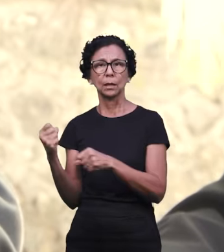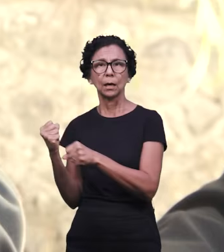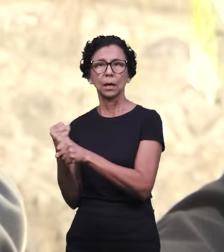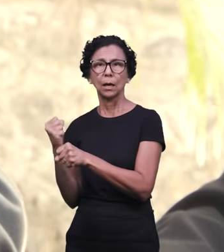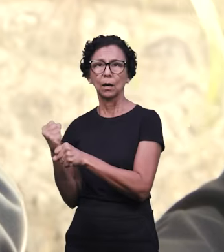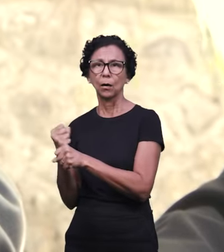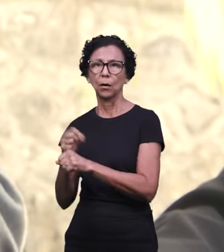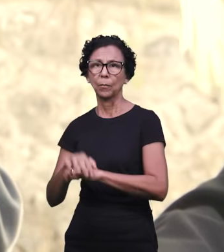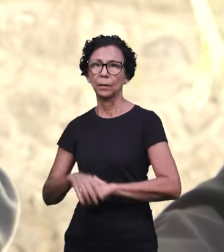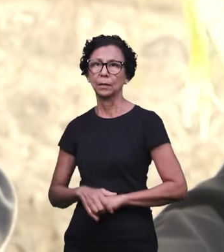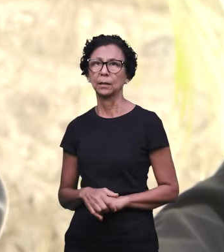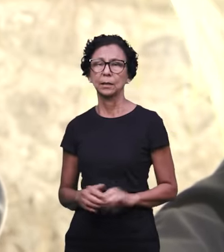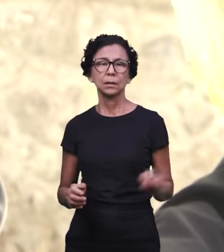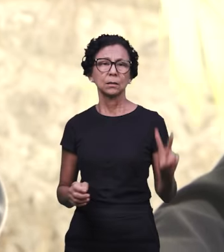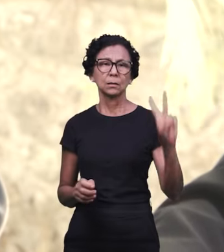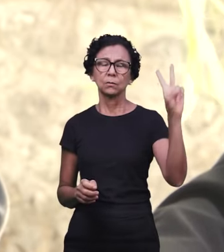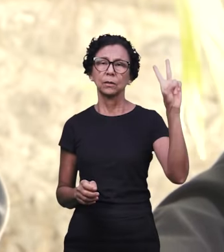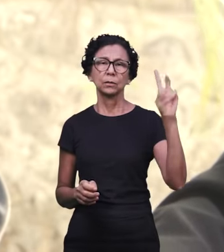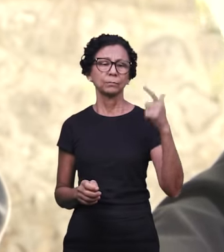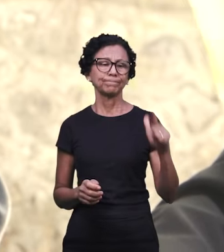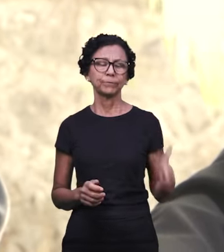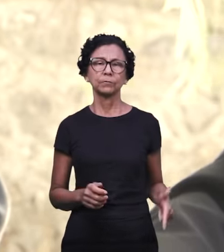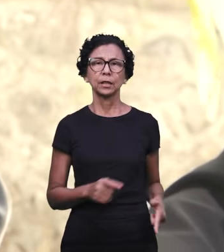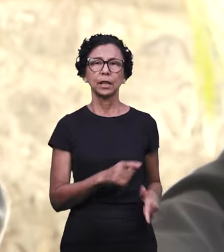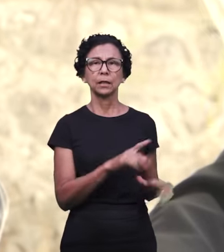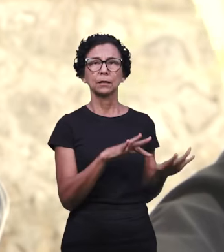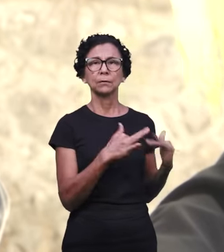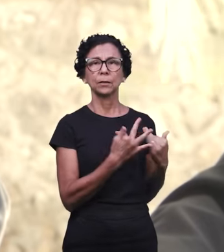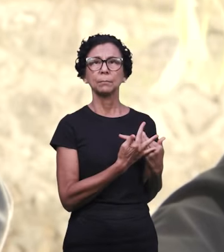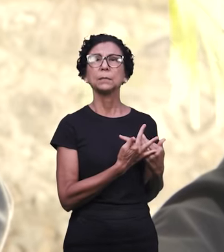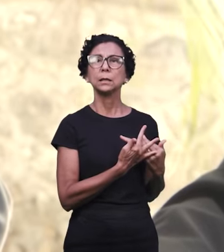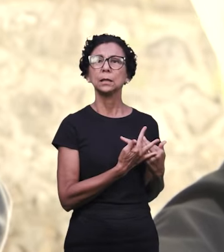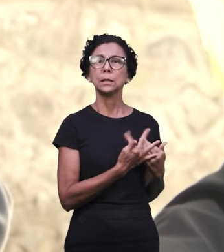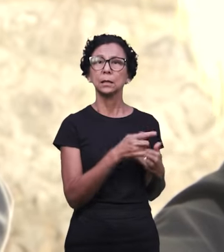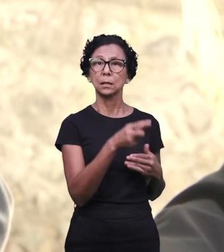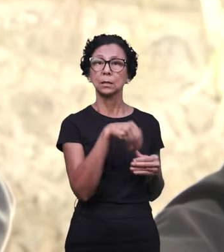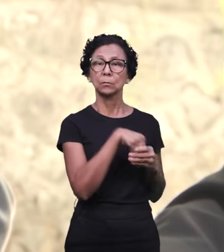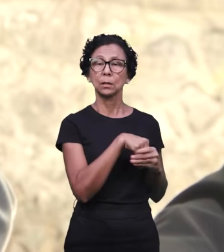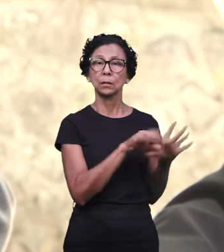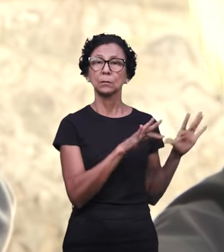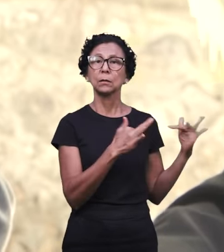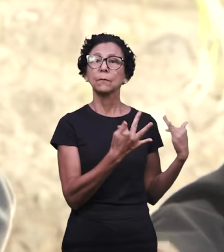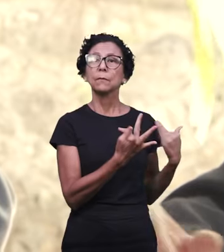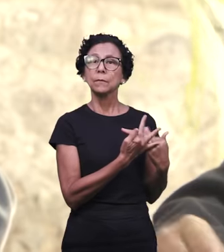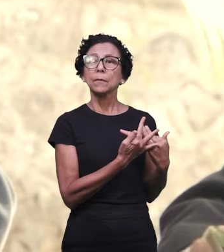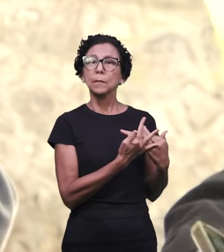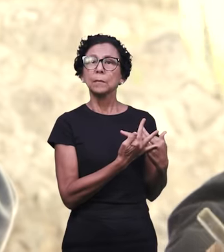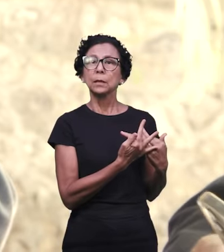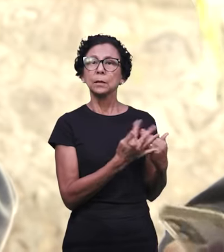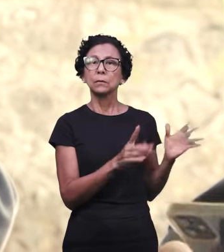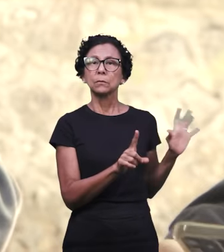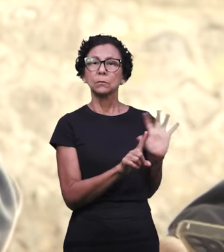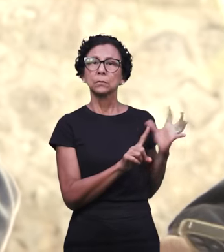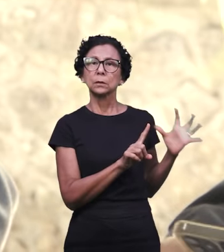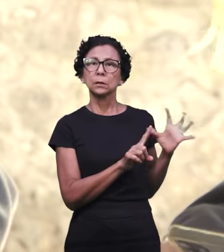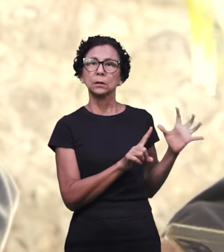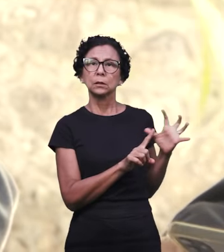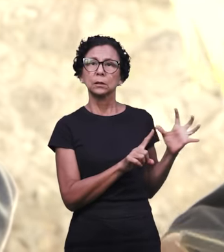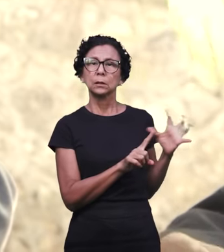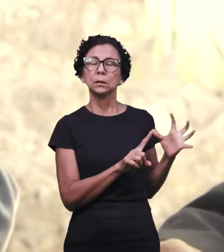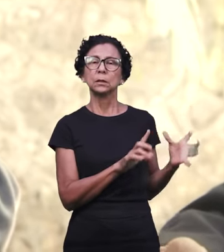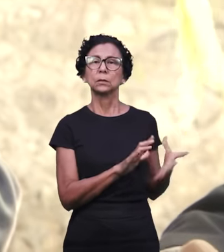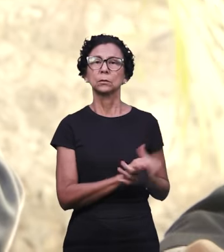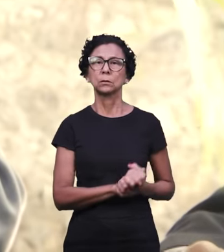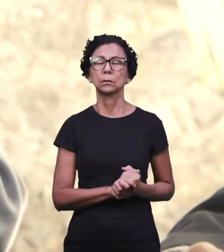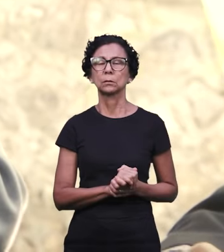ser desconsiderados tanto na família, e eles estão dentro da família, eles estão